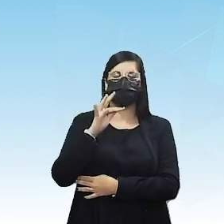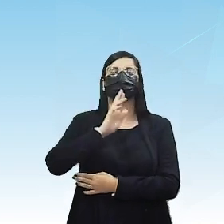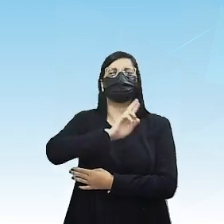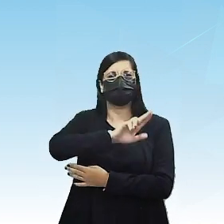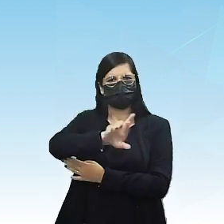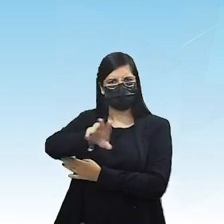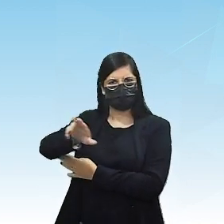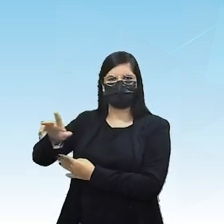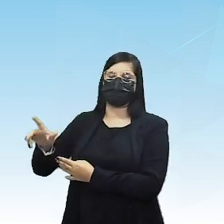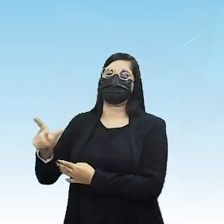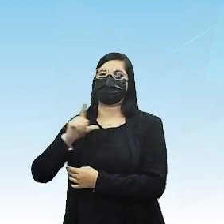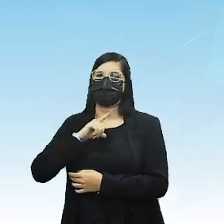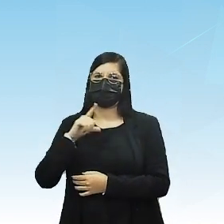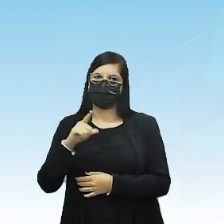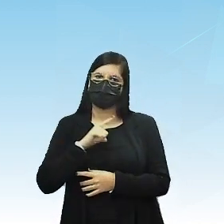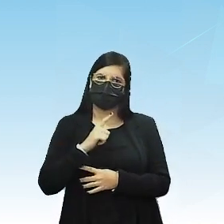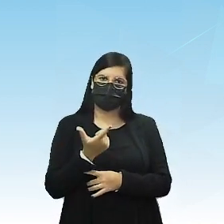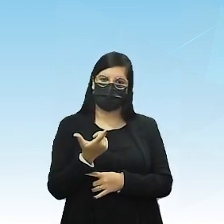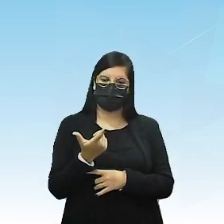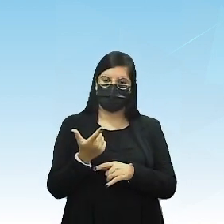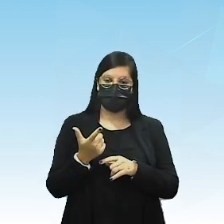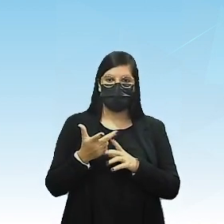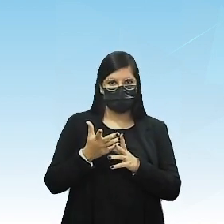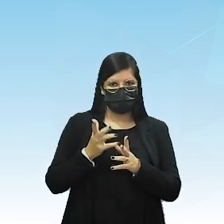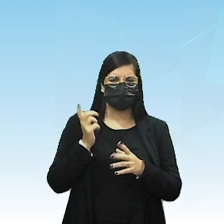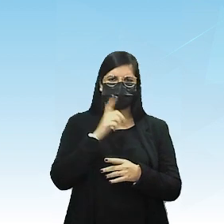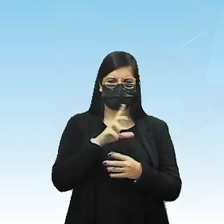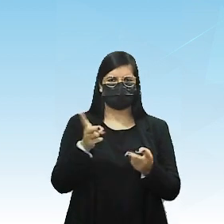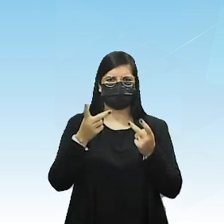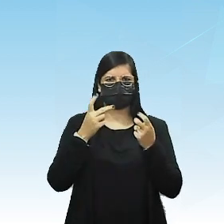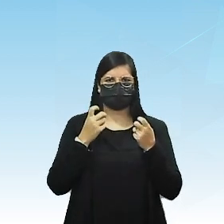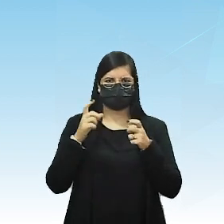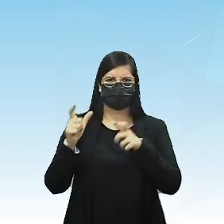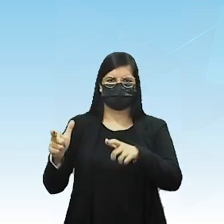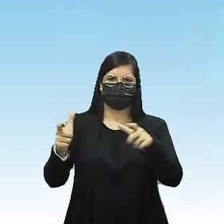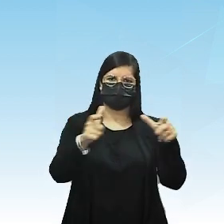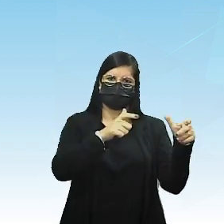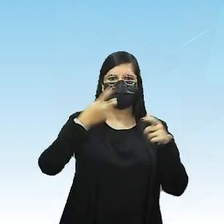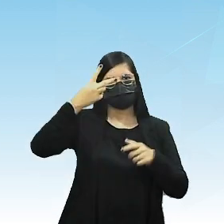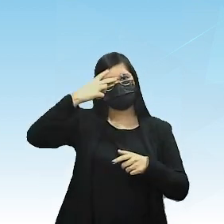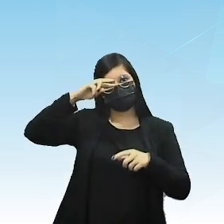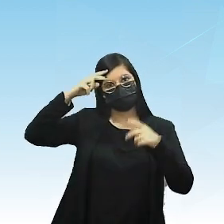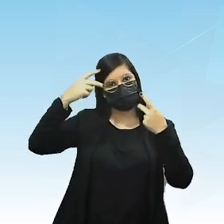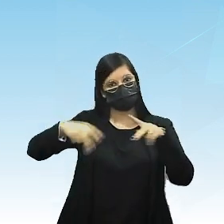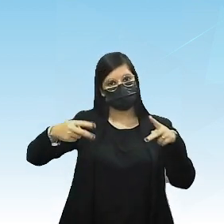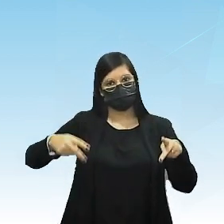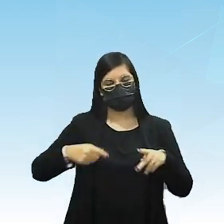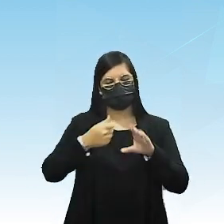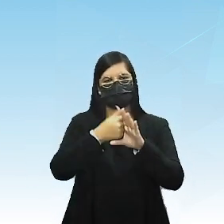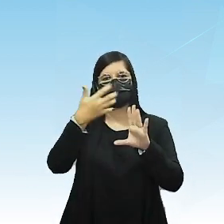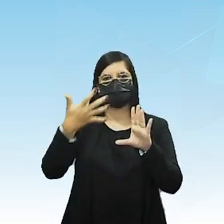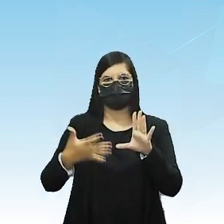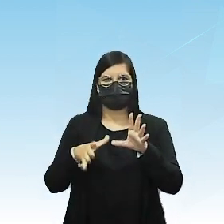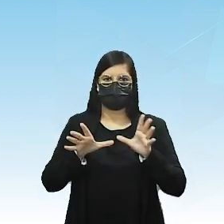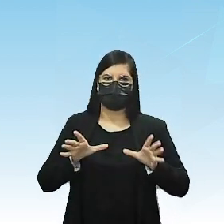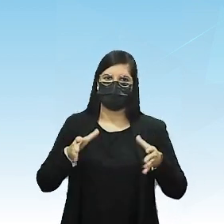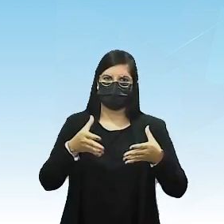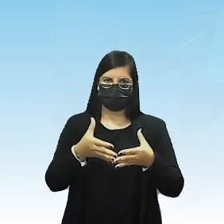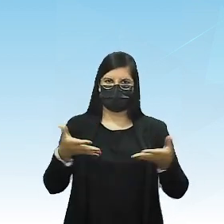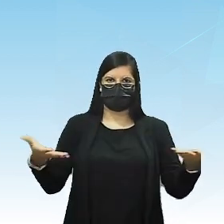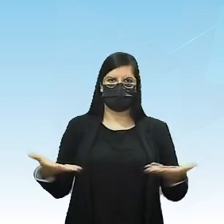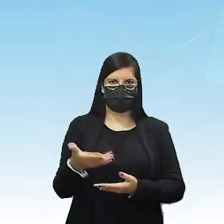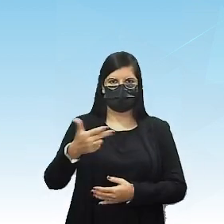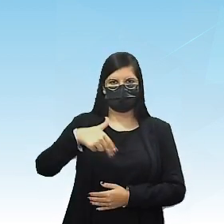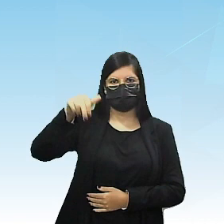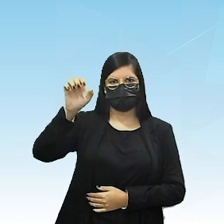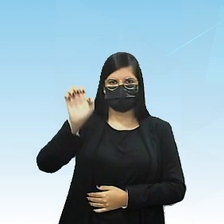ter bastante diverso, né? Então vai ser bem diferenciado. Então cada região tem a sua história, a gente vai focar um pouquinho na do